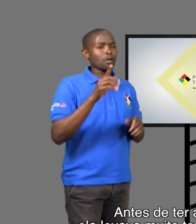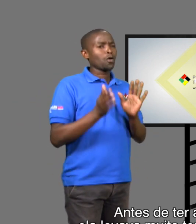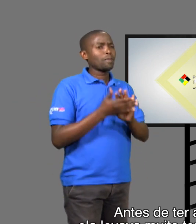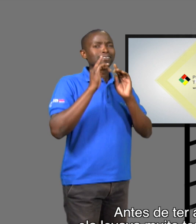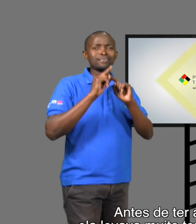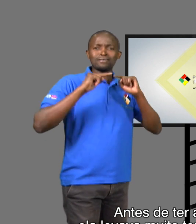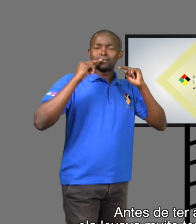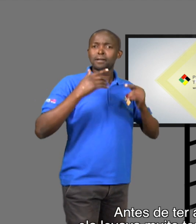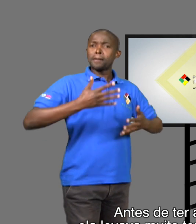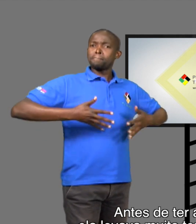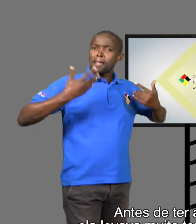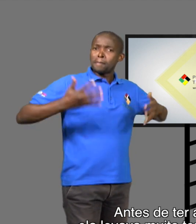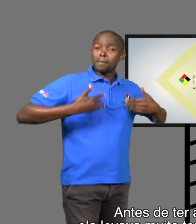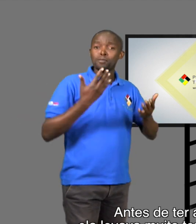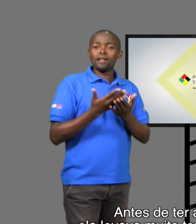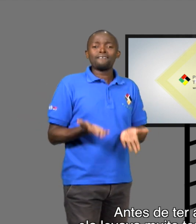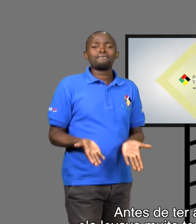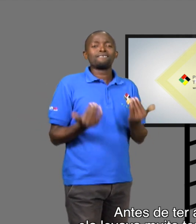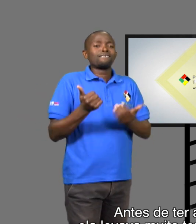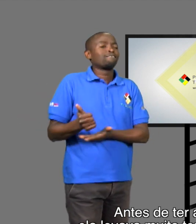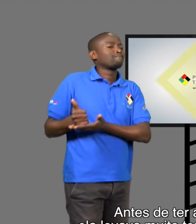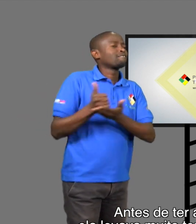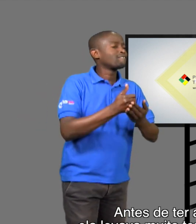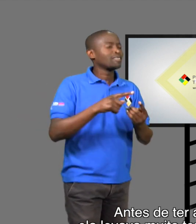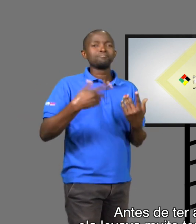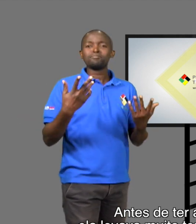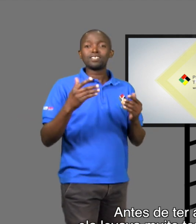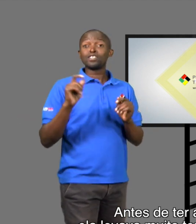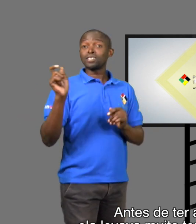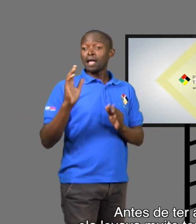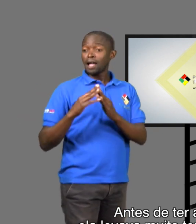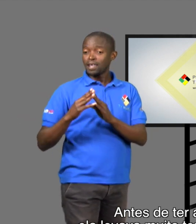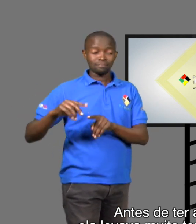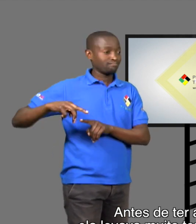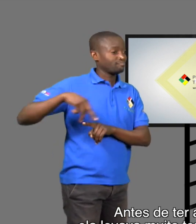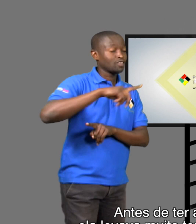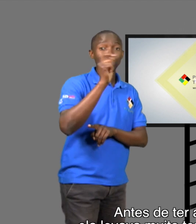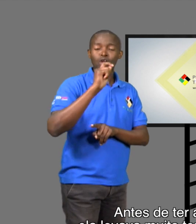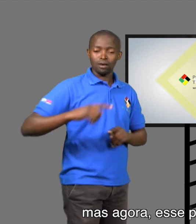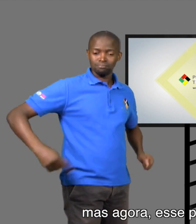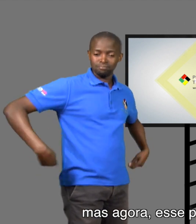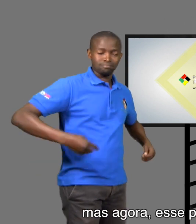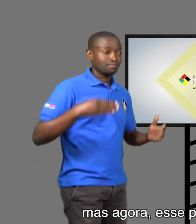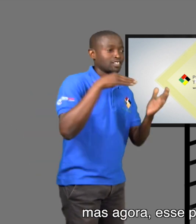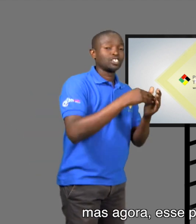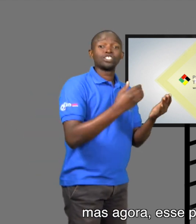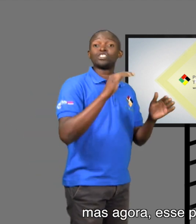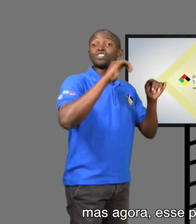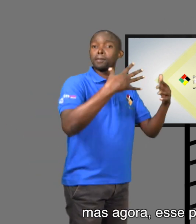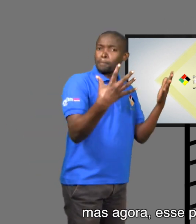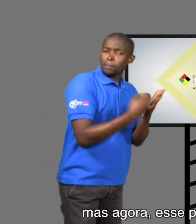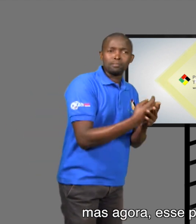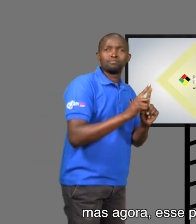Antes de ter a cadeira de rodas, ela levava muito tempo para locomover-se. Mas agora,